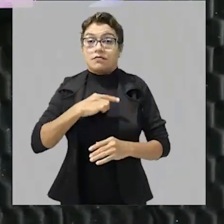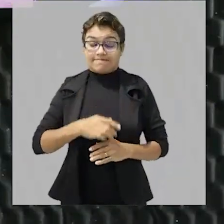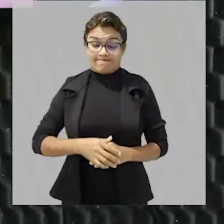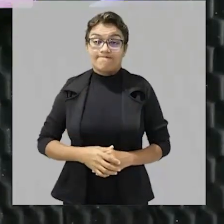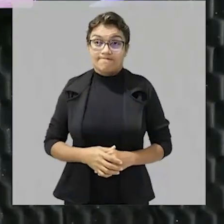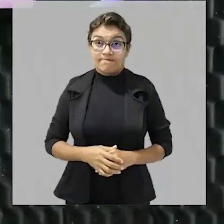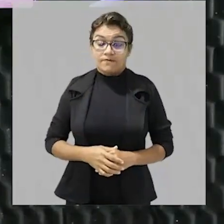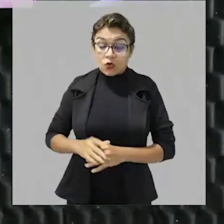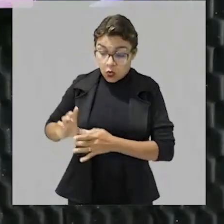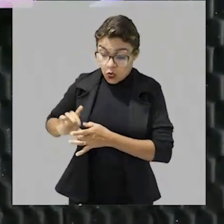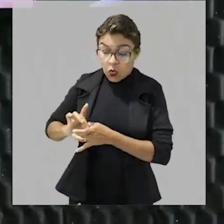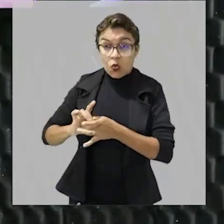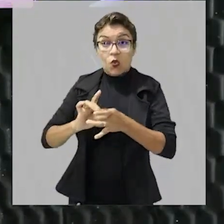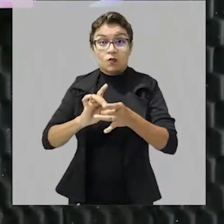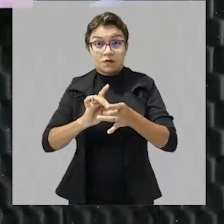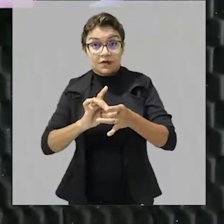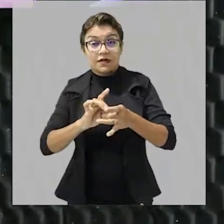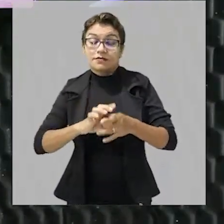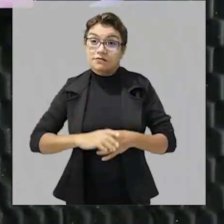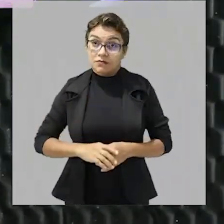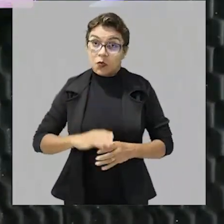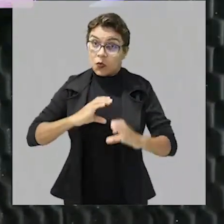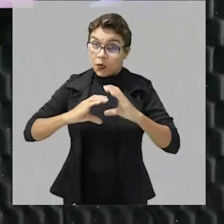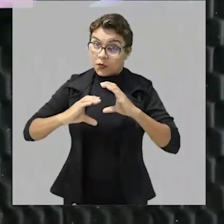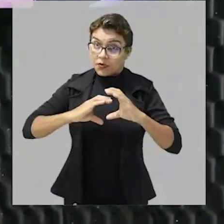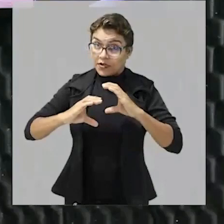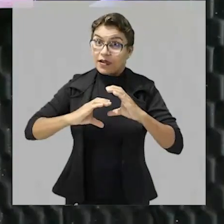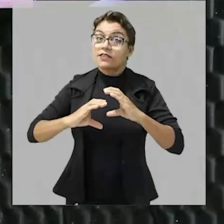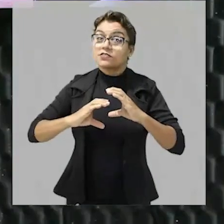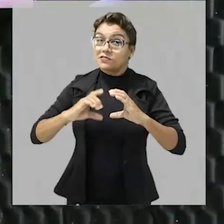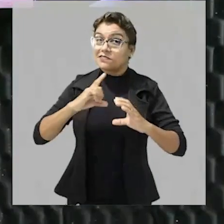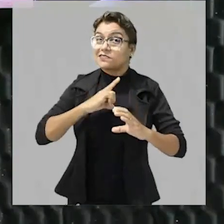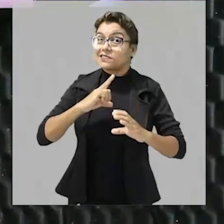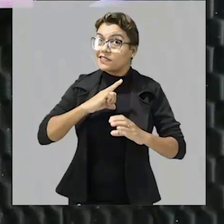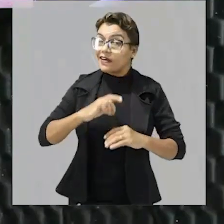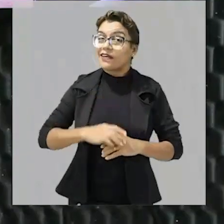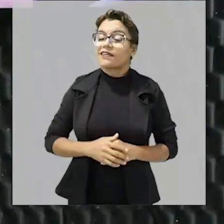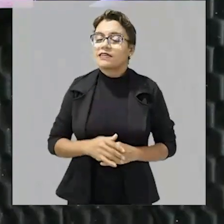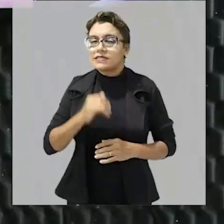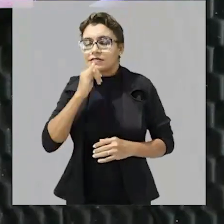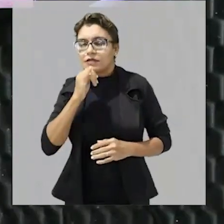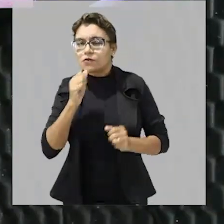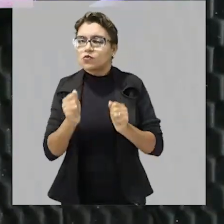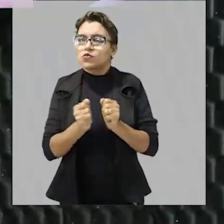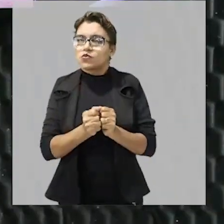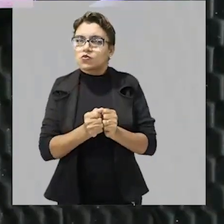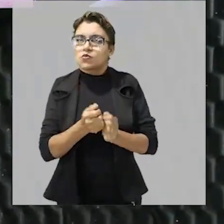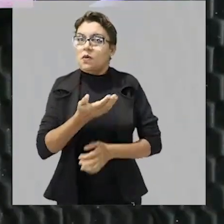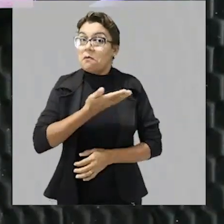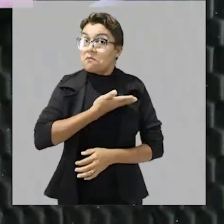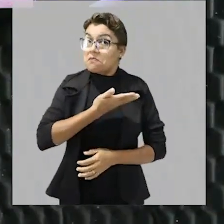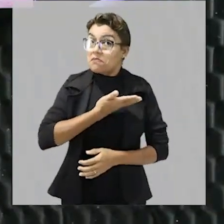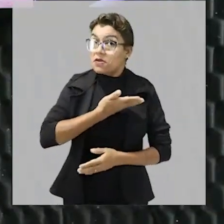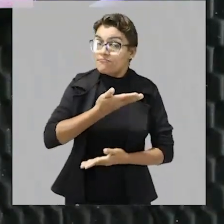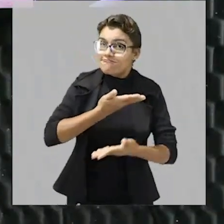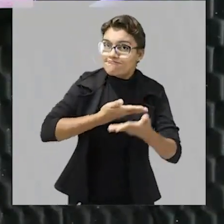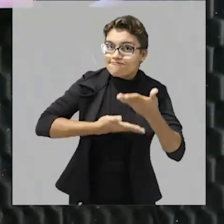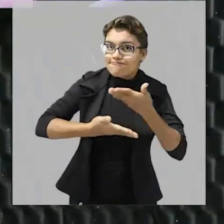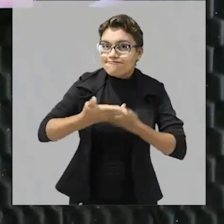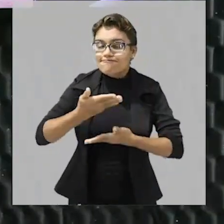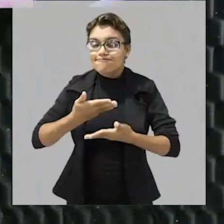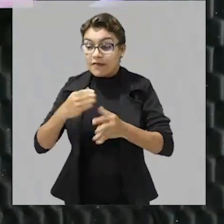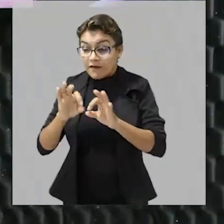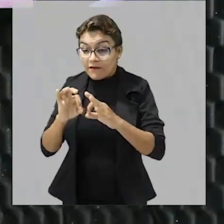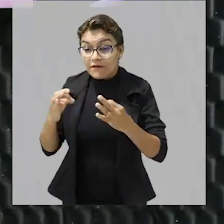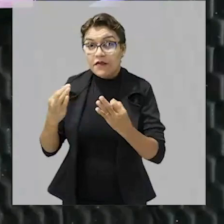assim que sai de situações assim das mais mirabolantes de uma forma bem simples, né? Às vezes a gente